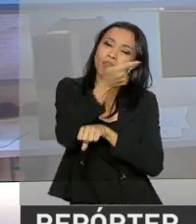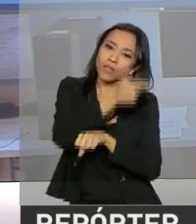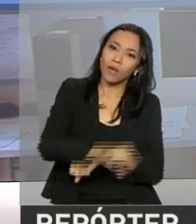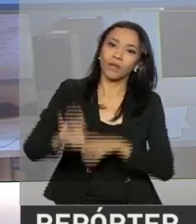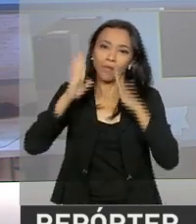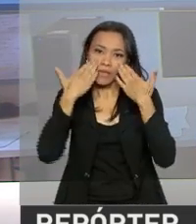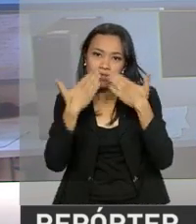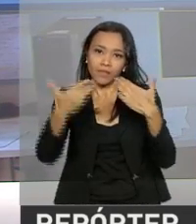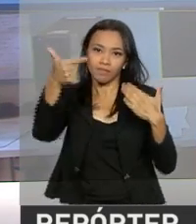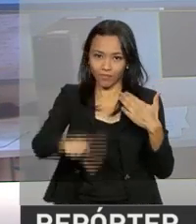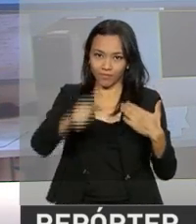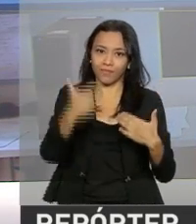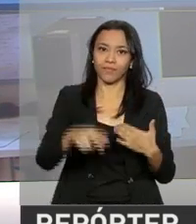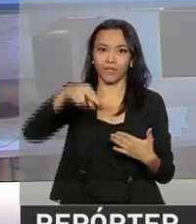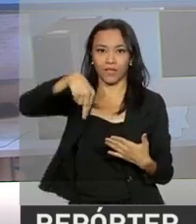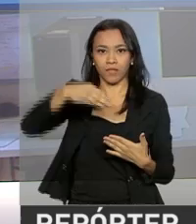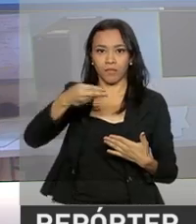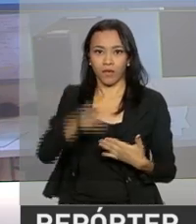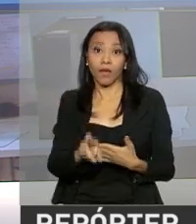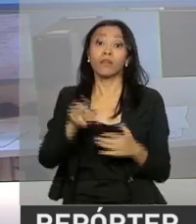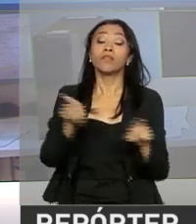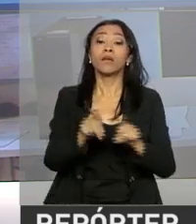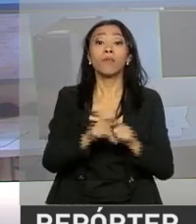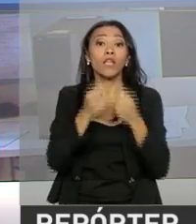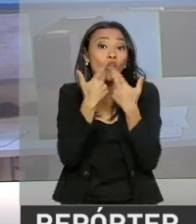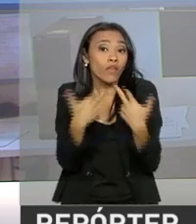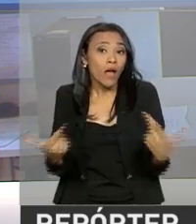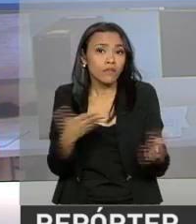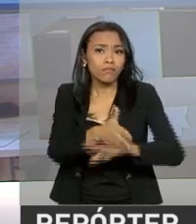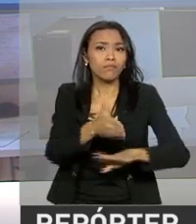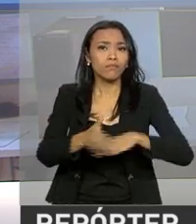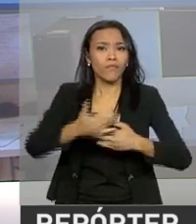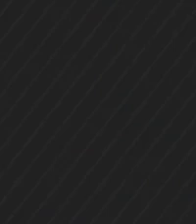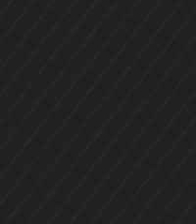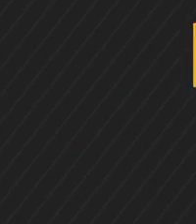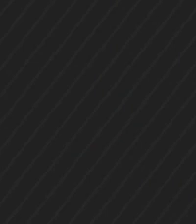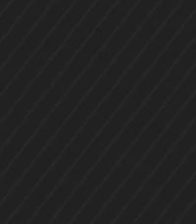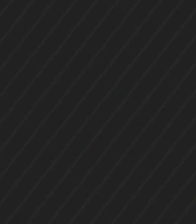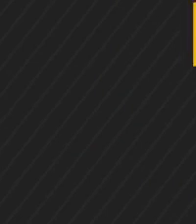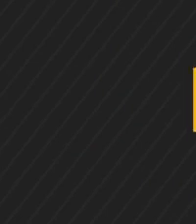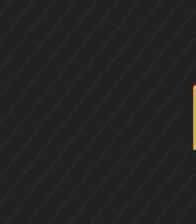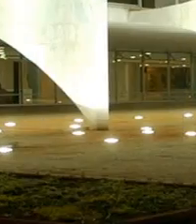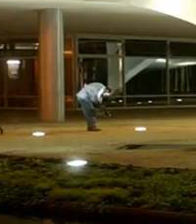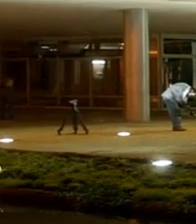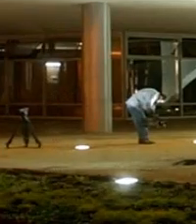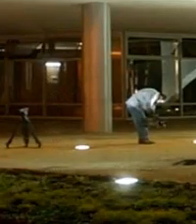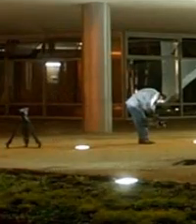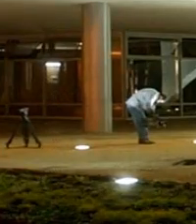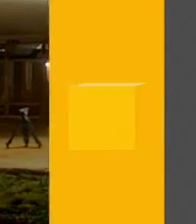próxima edição do Repórter NBR. Acompanhe também as novidades em nossas redes sociais. Música